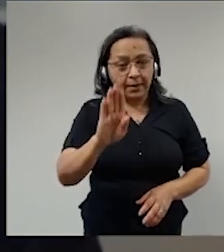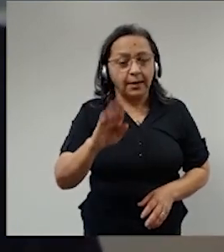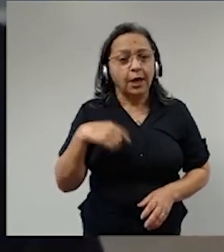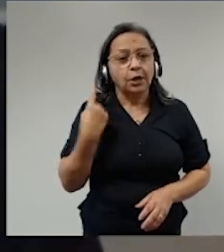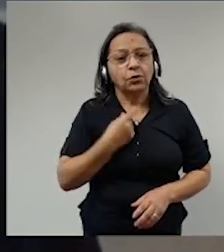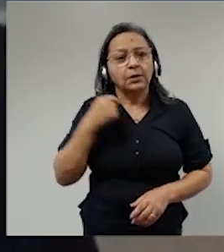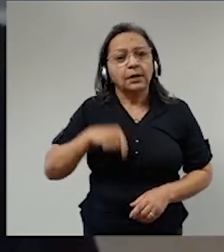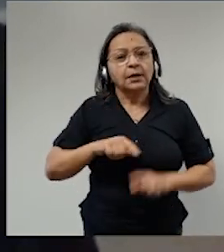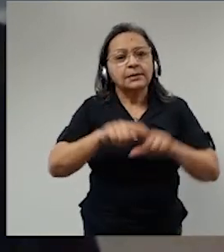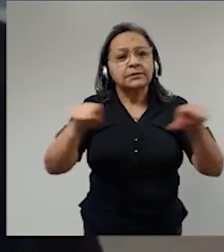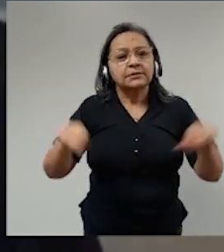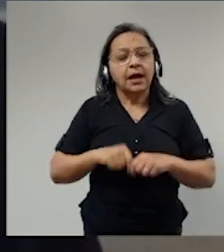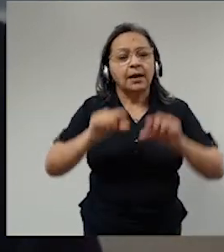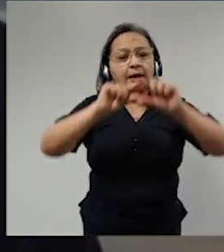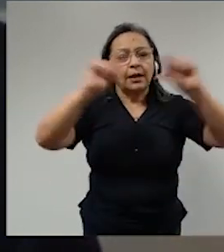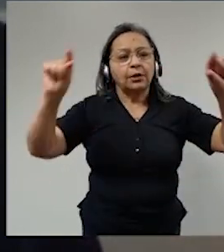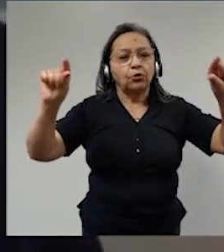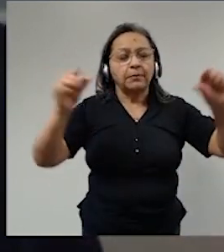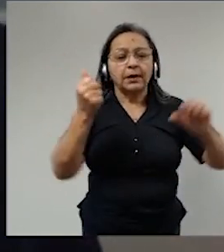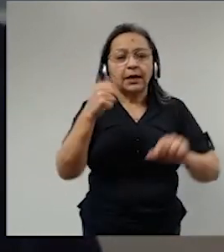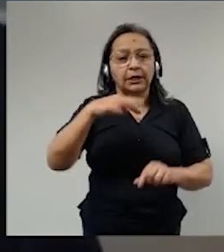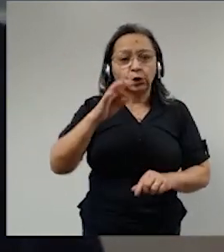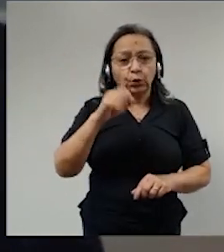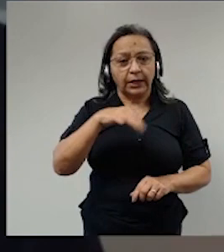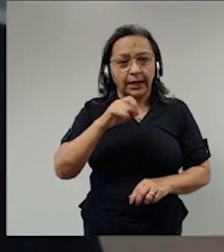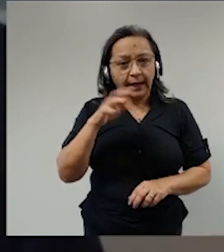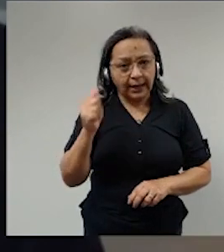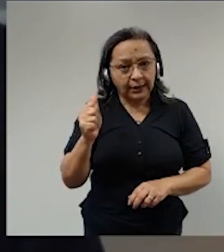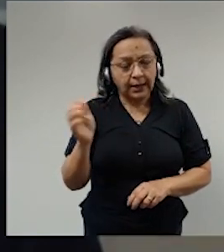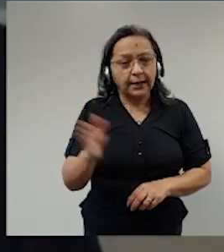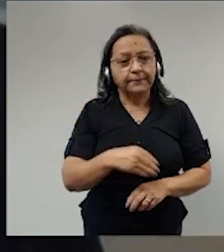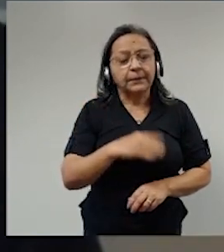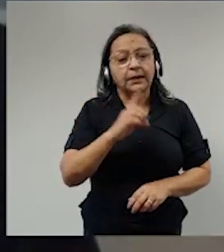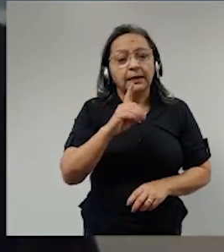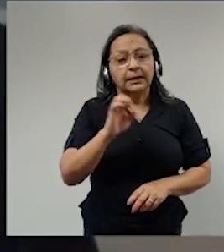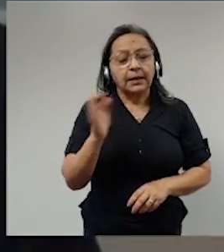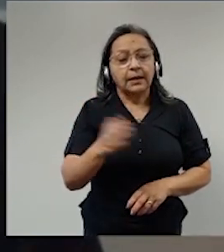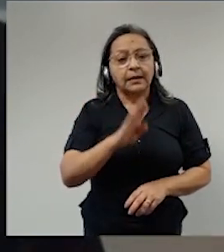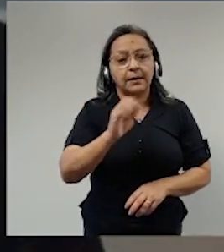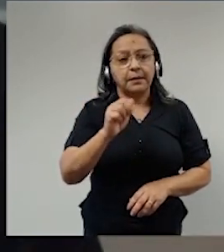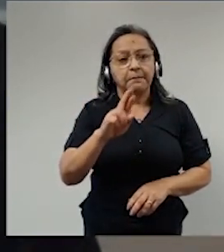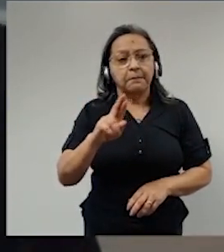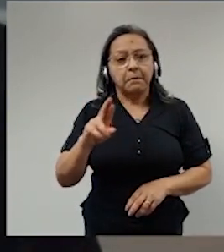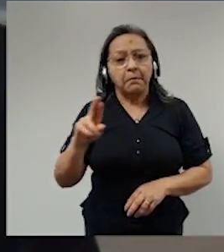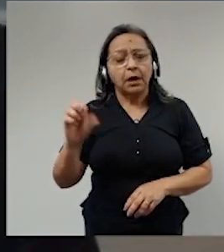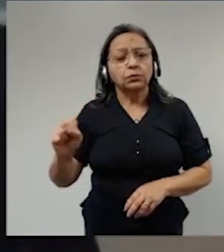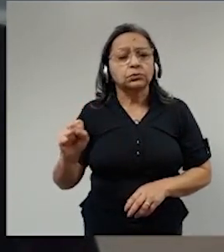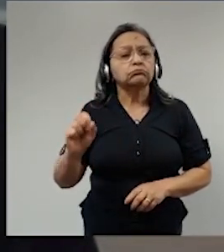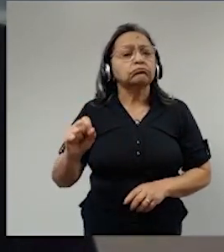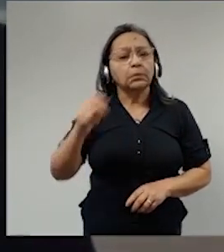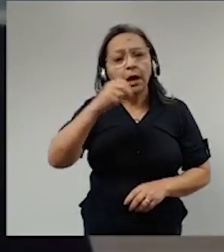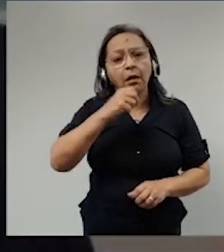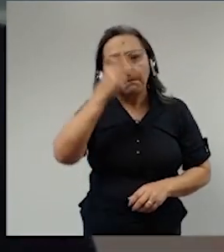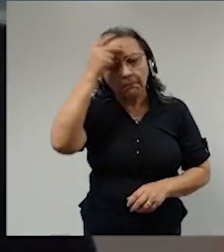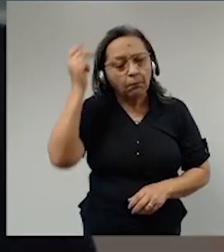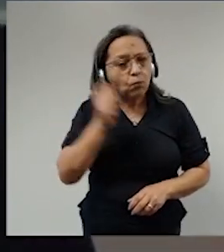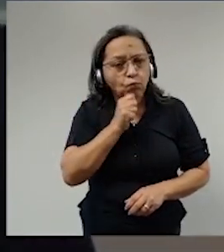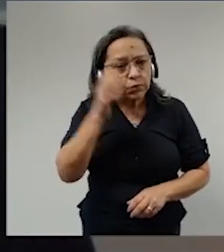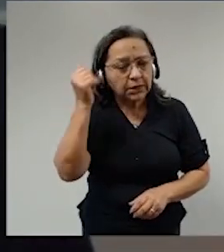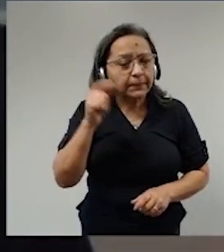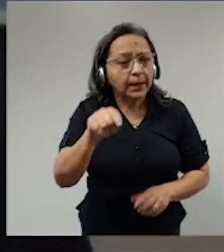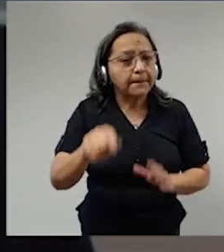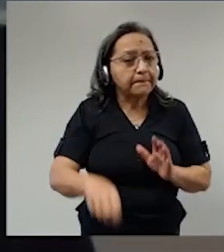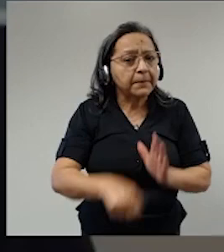Sala Antonieta de Barros, e, para os que não sabem, foi a primeira mulher negra a exercer um mandato eletivo no país, foi deputada estadual de